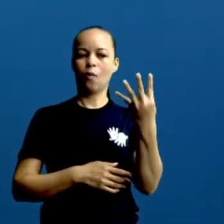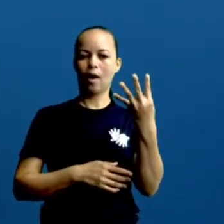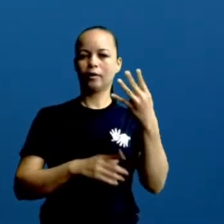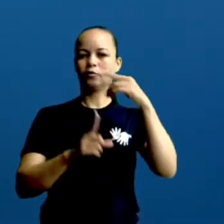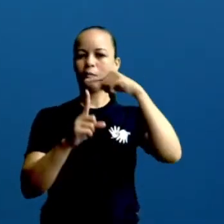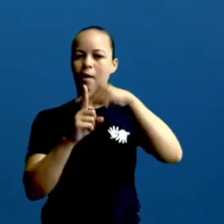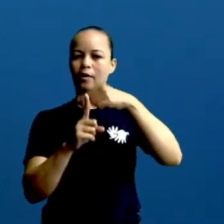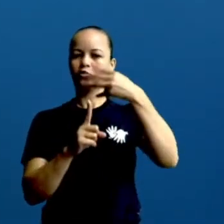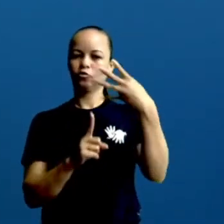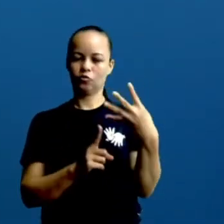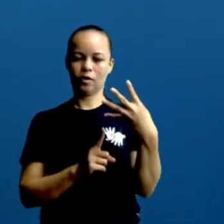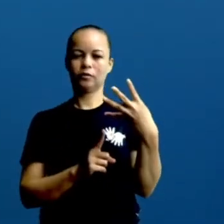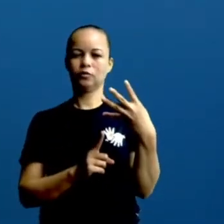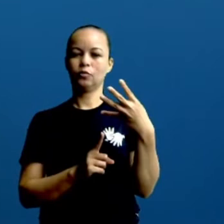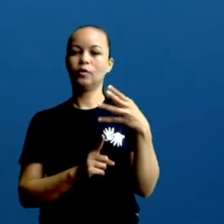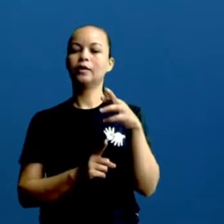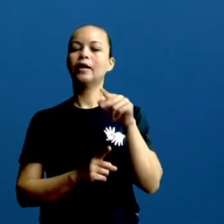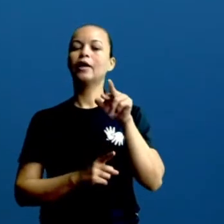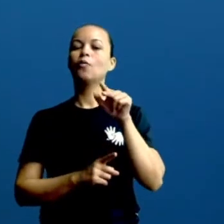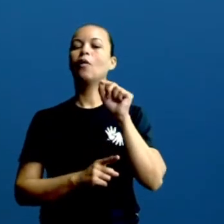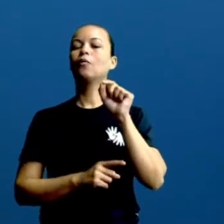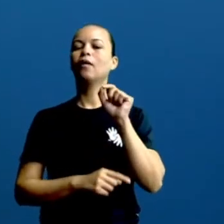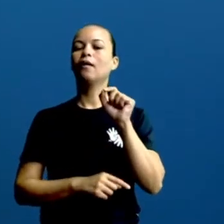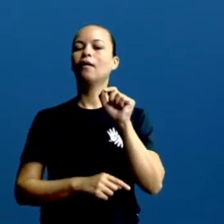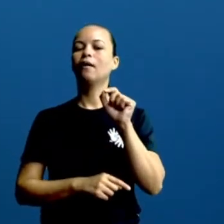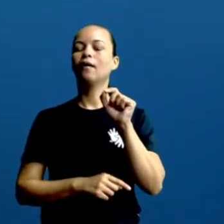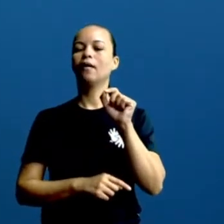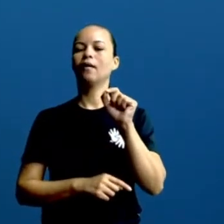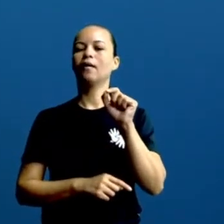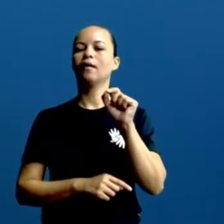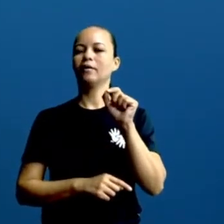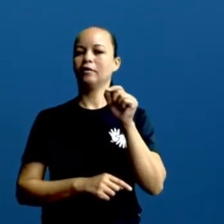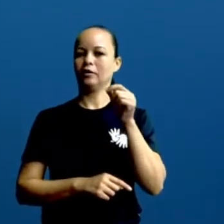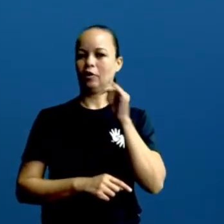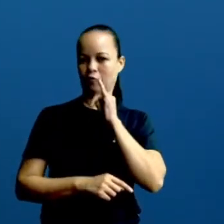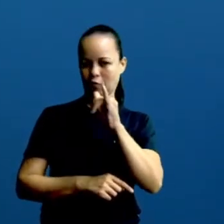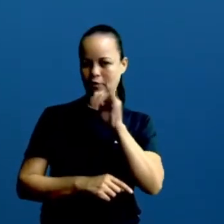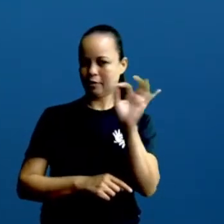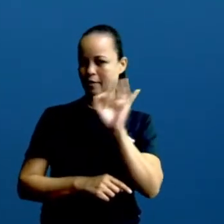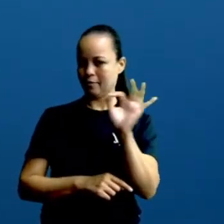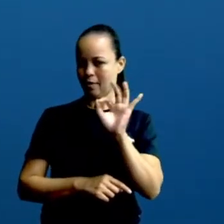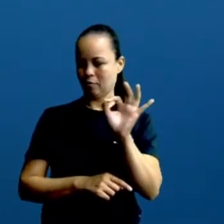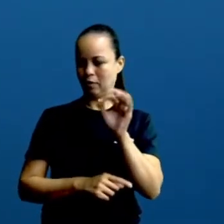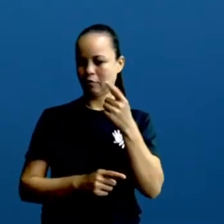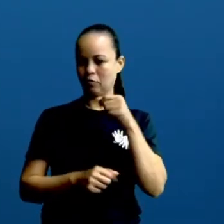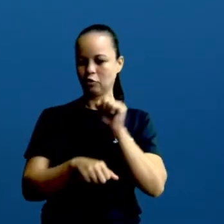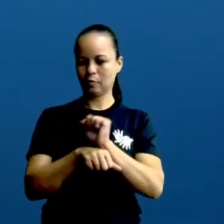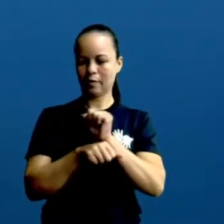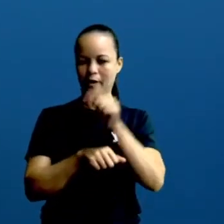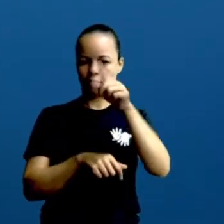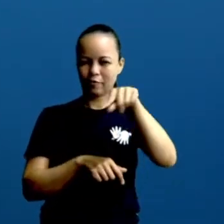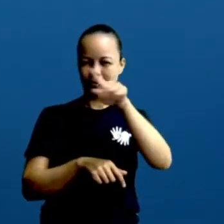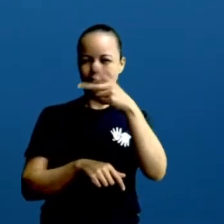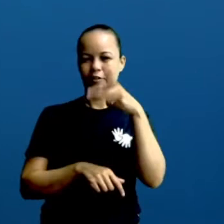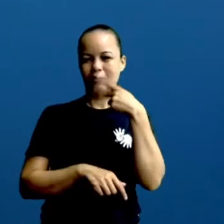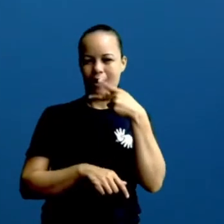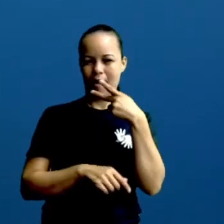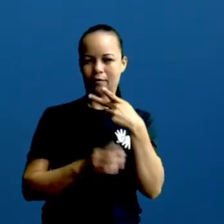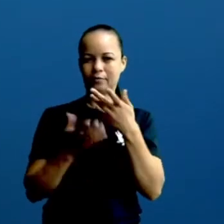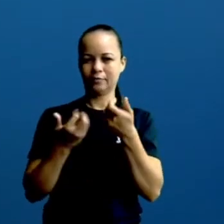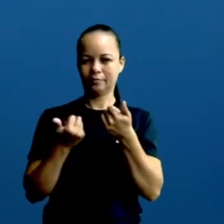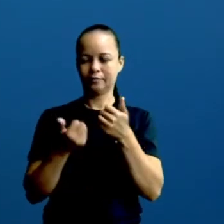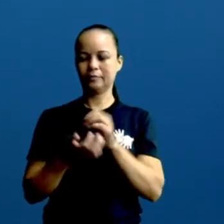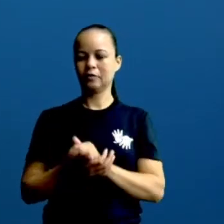mais quatro e é quanto se eu não vou dizer não vou esperar vocês falarem